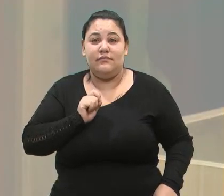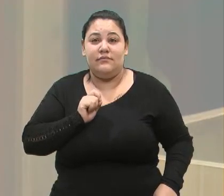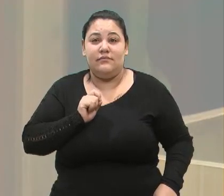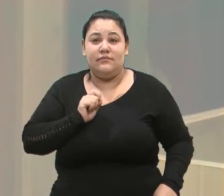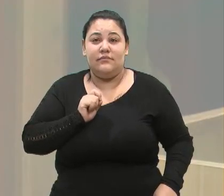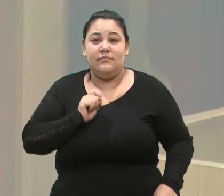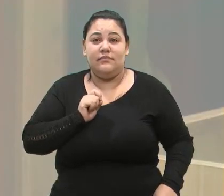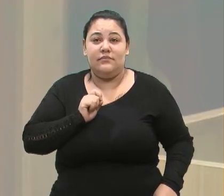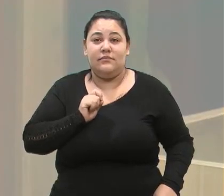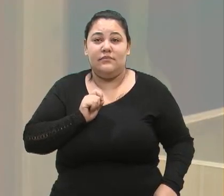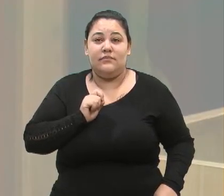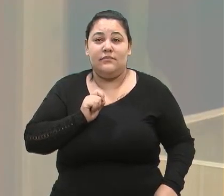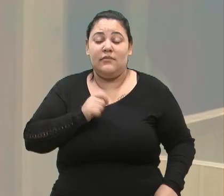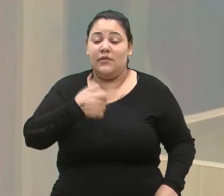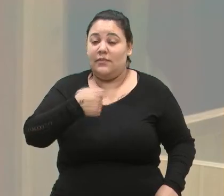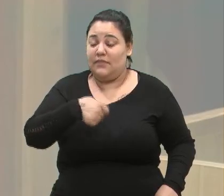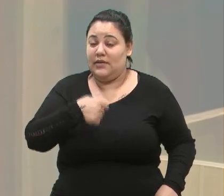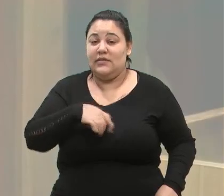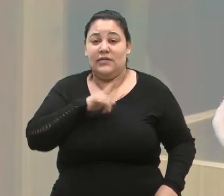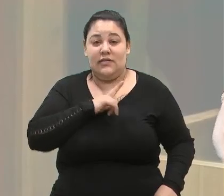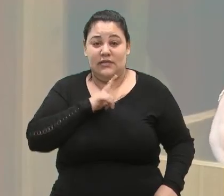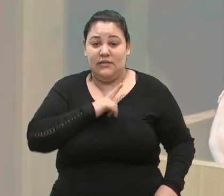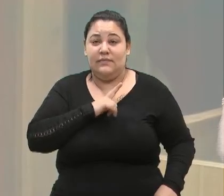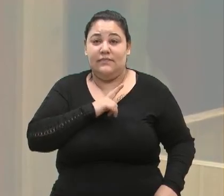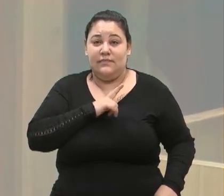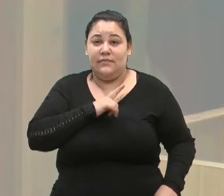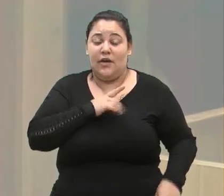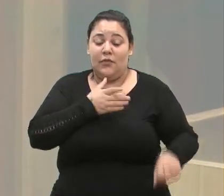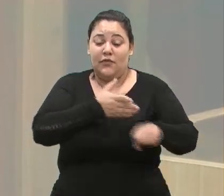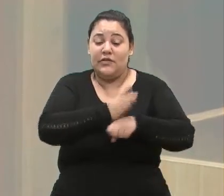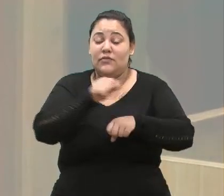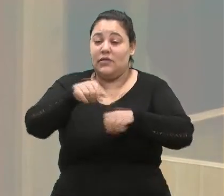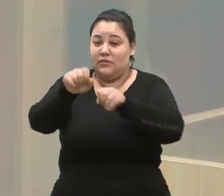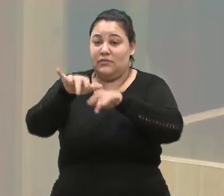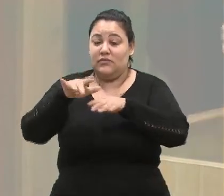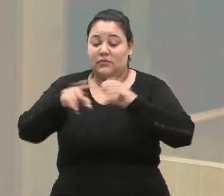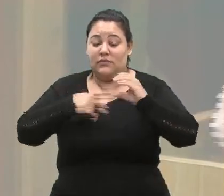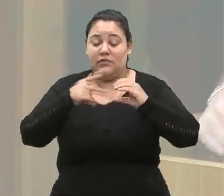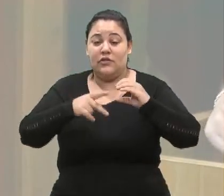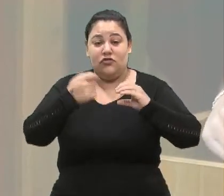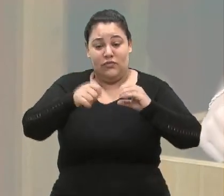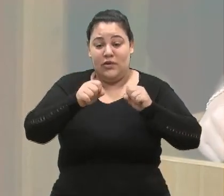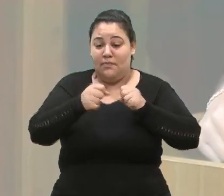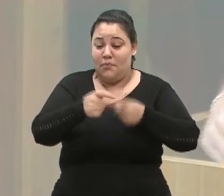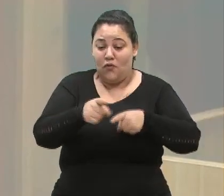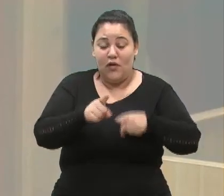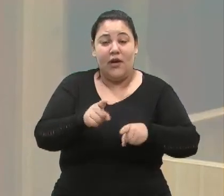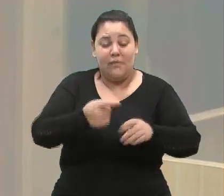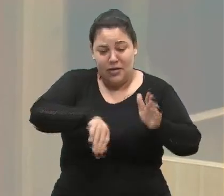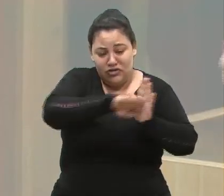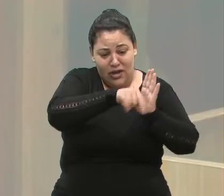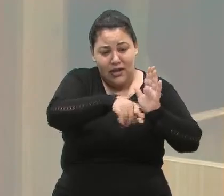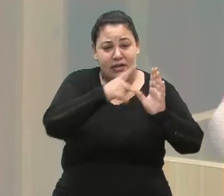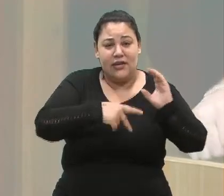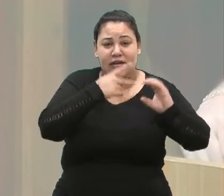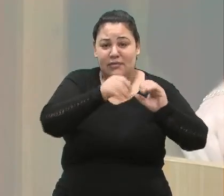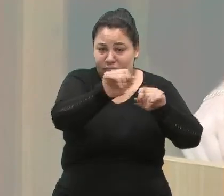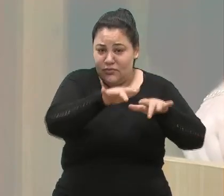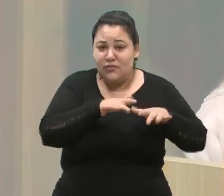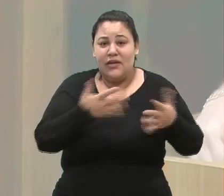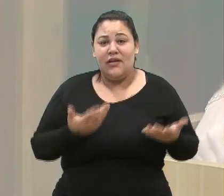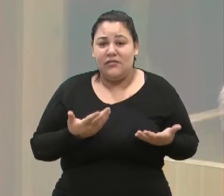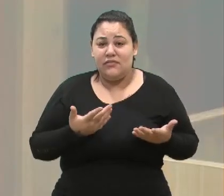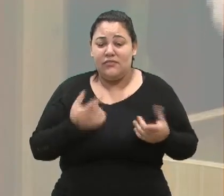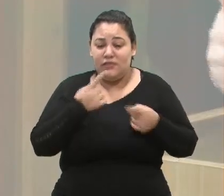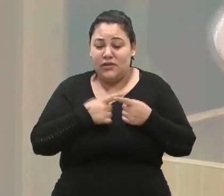deve ser passado por este plenário, nós devemos provocar que venha a plenário e que a gente discuta sobre o